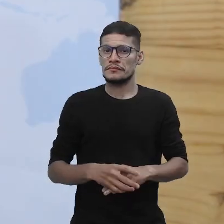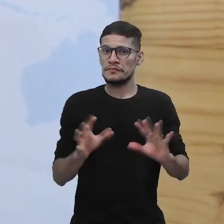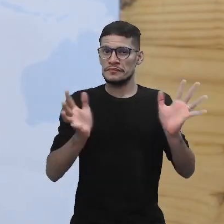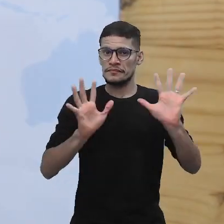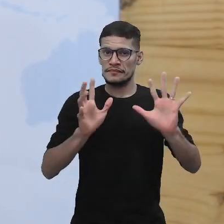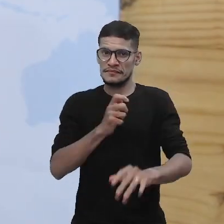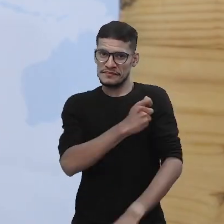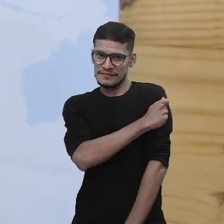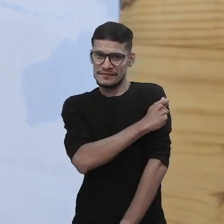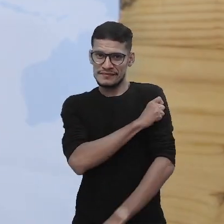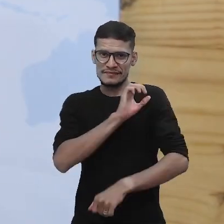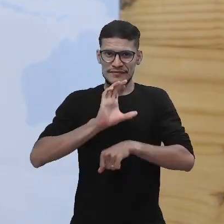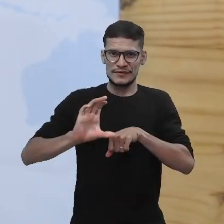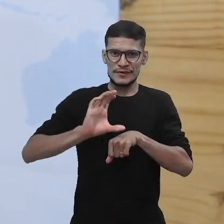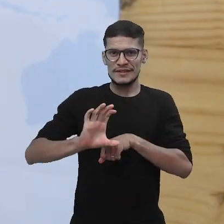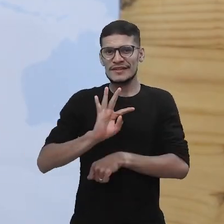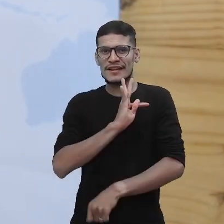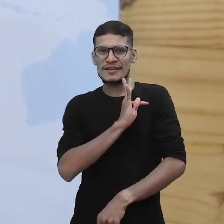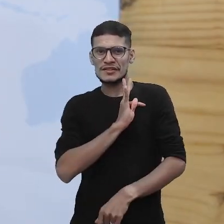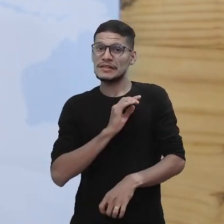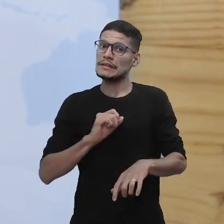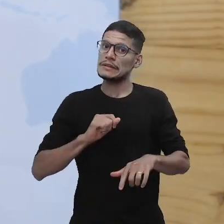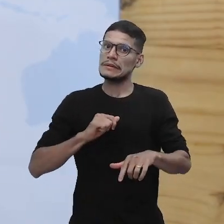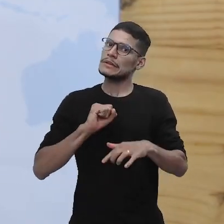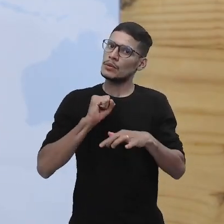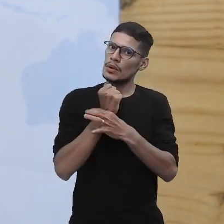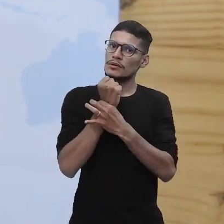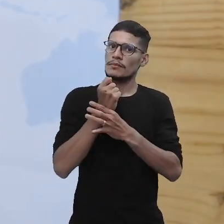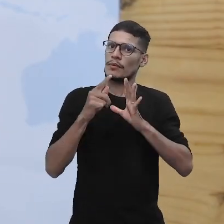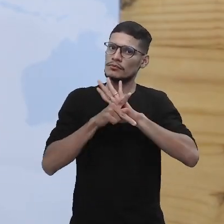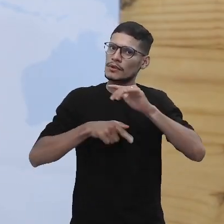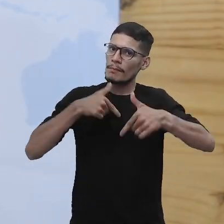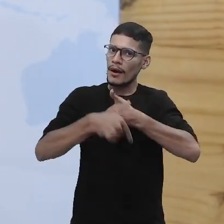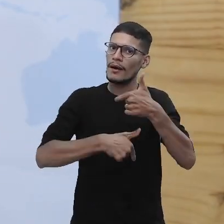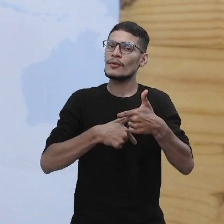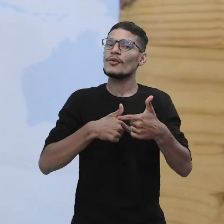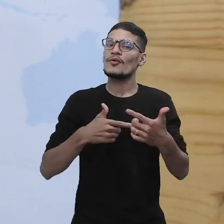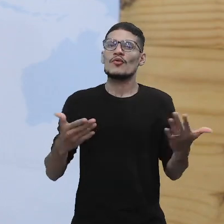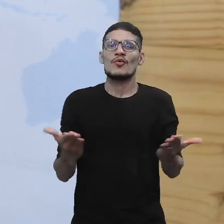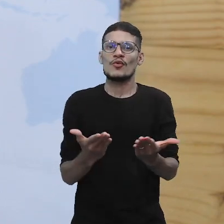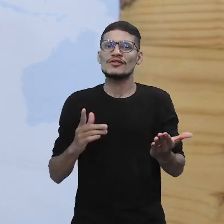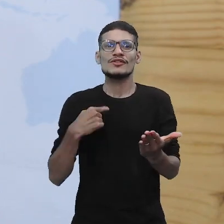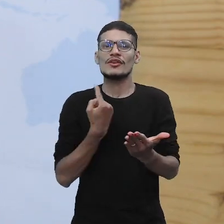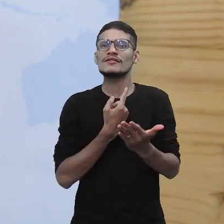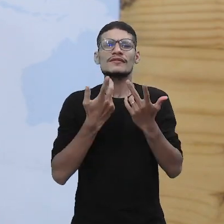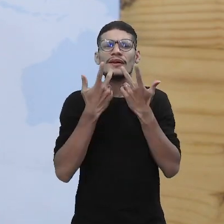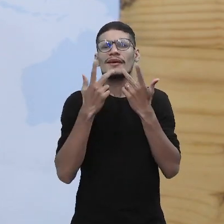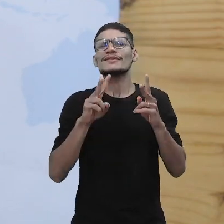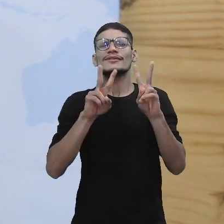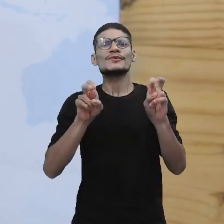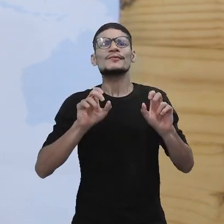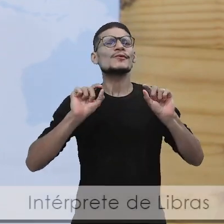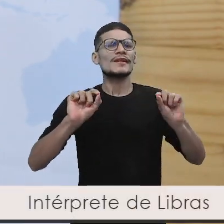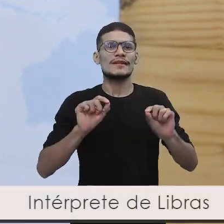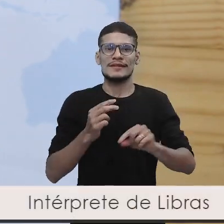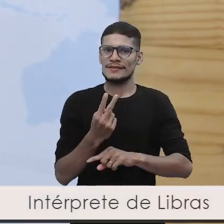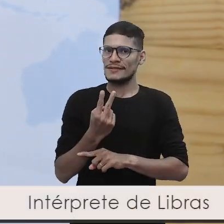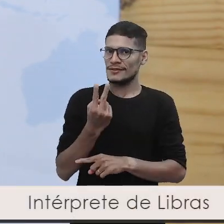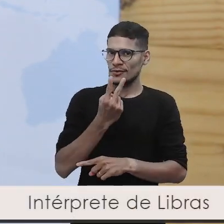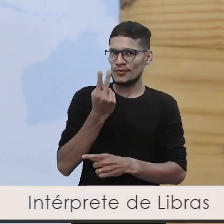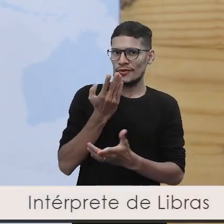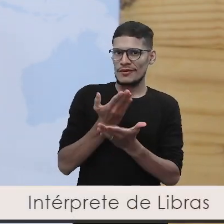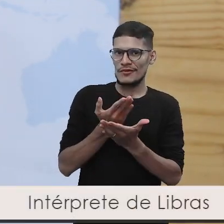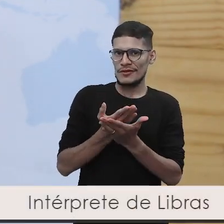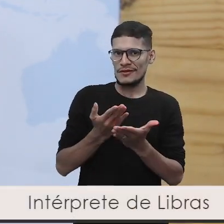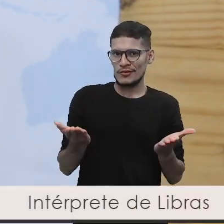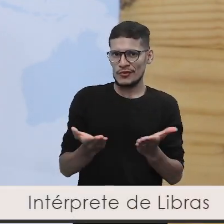Olá, estudantes do curso técnico de segurança do trabalho. Estamos aqui hoje para falar da nossa segunda unidade da